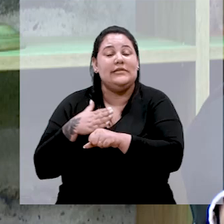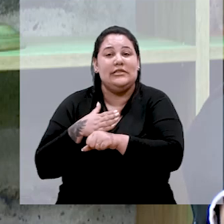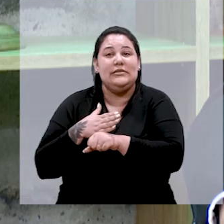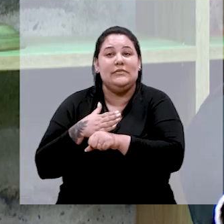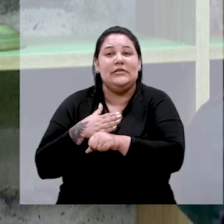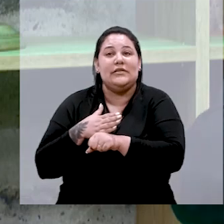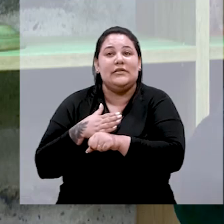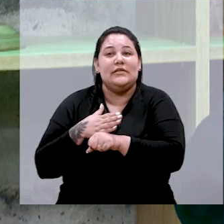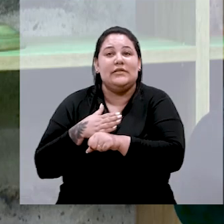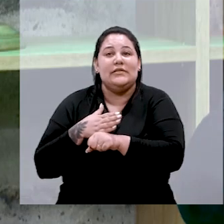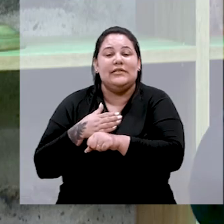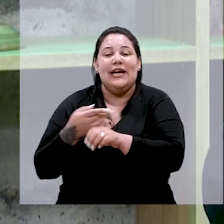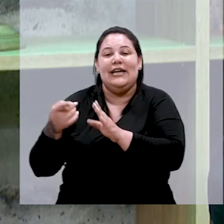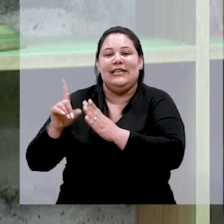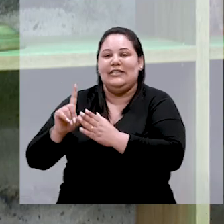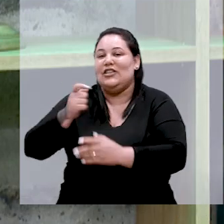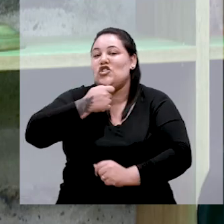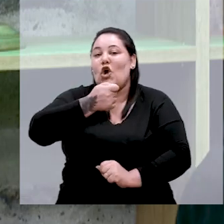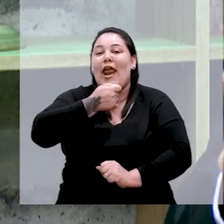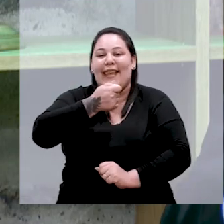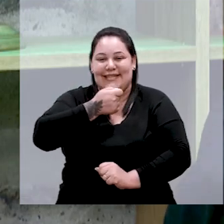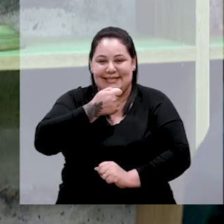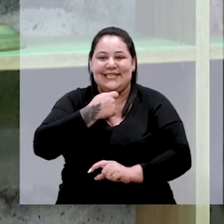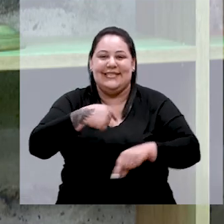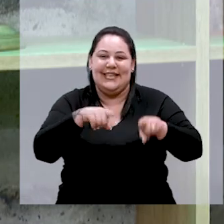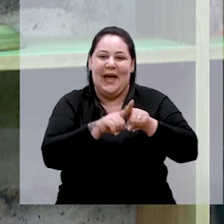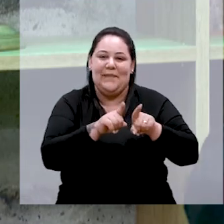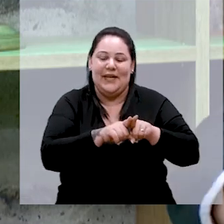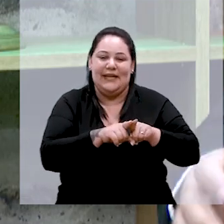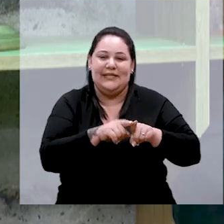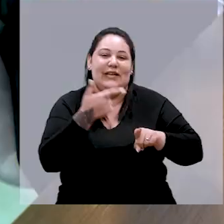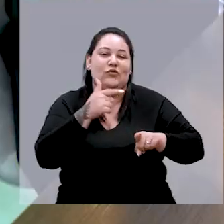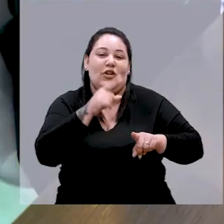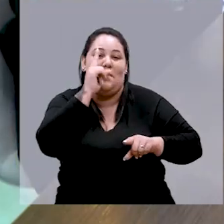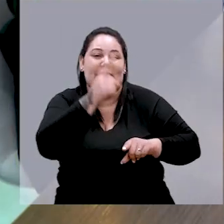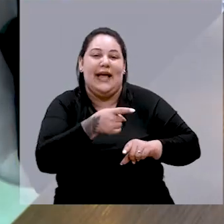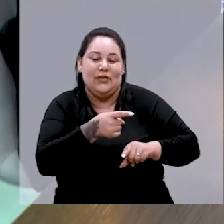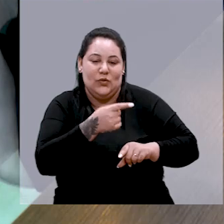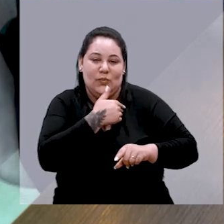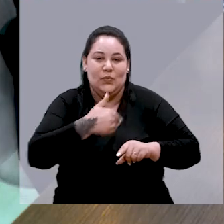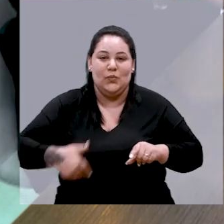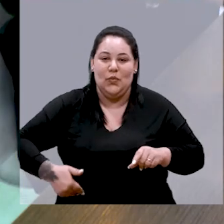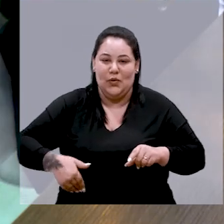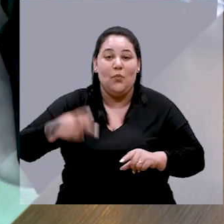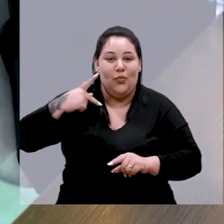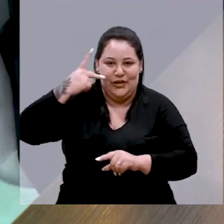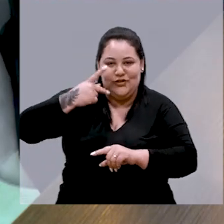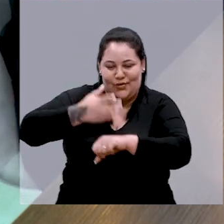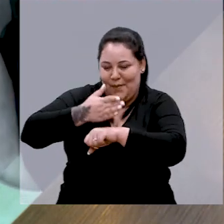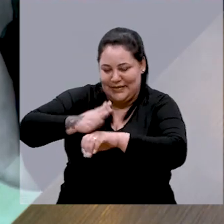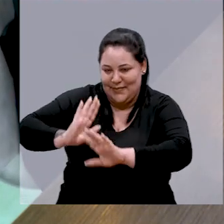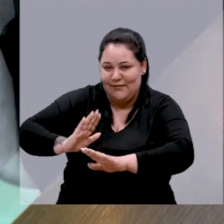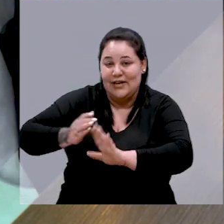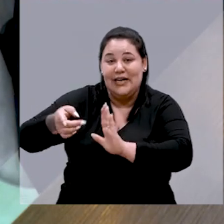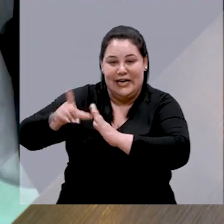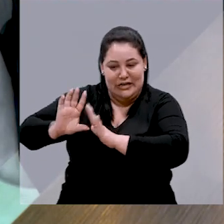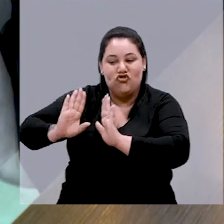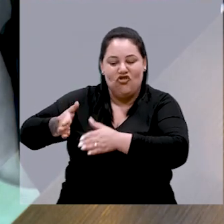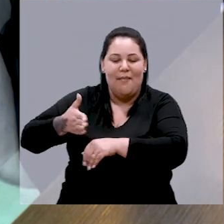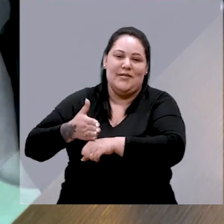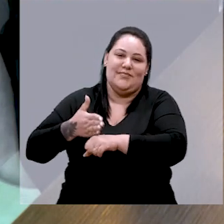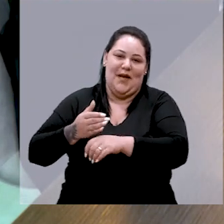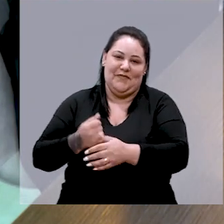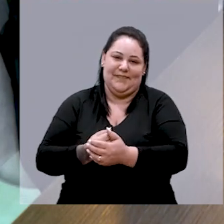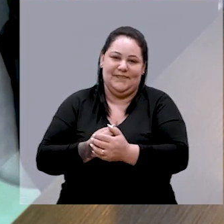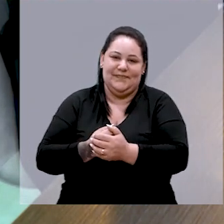quando era não só jornalista, mas enfim, não tinha mandato público, mandato político, digamos assim. Então,